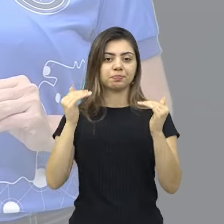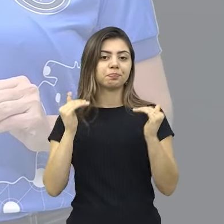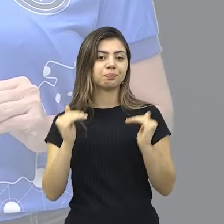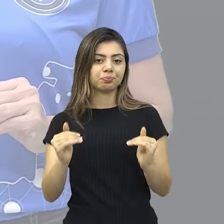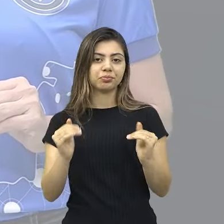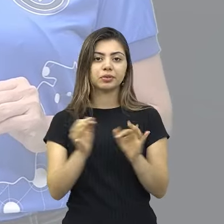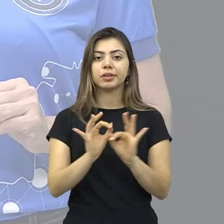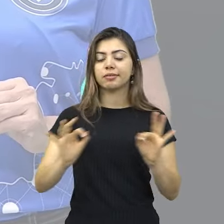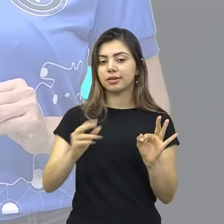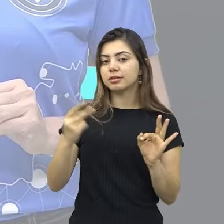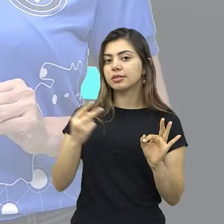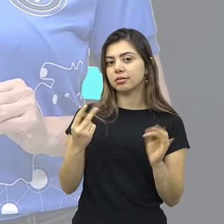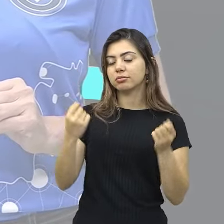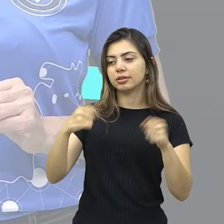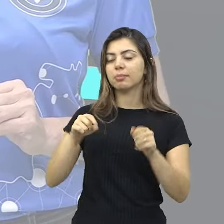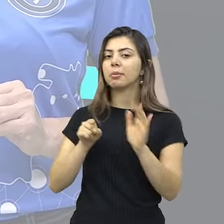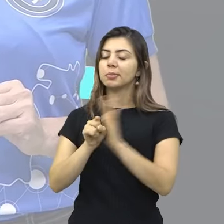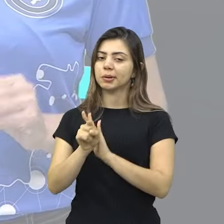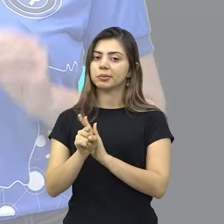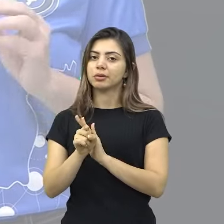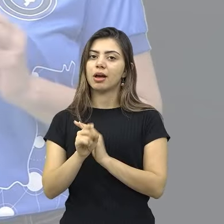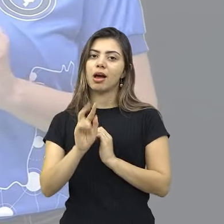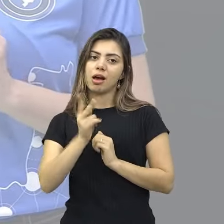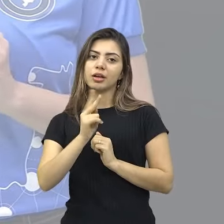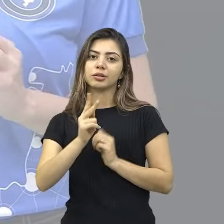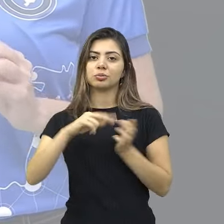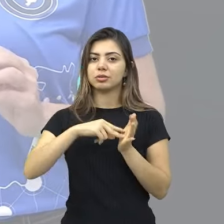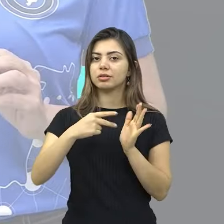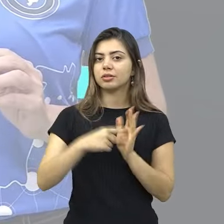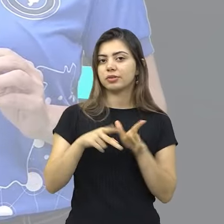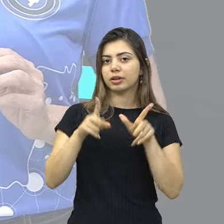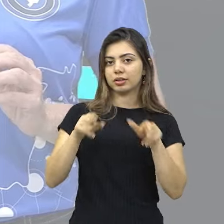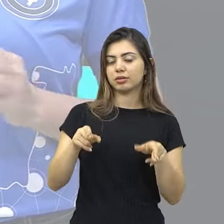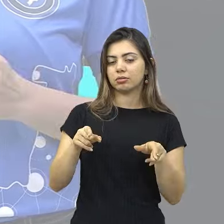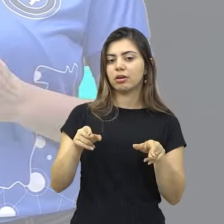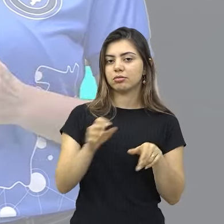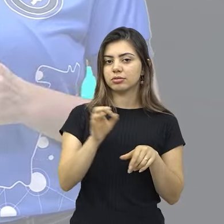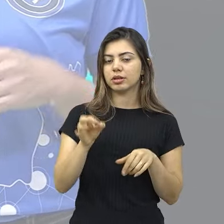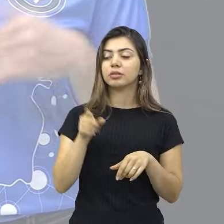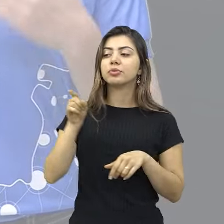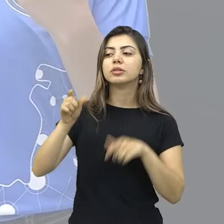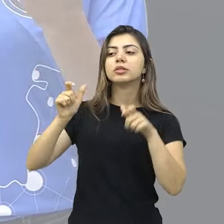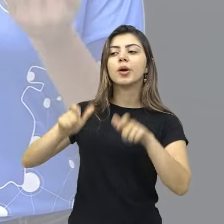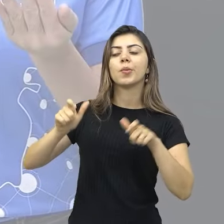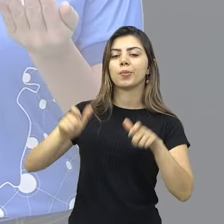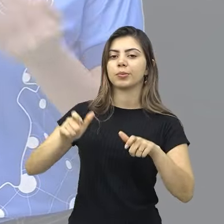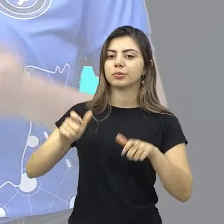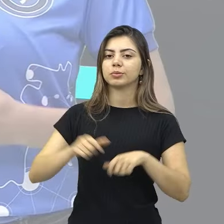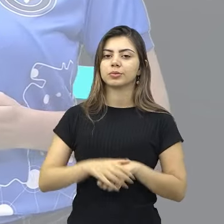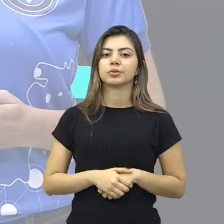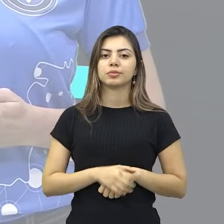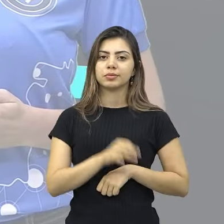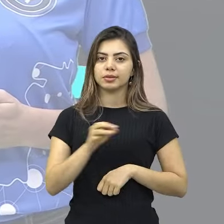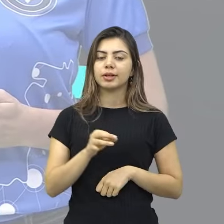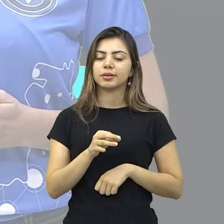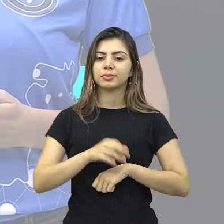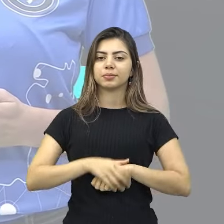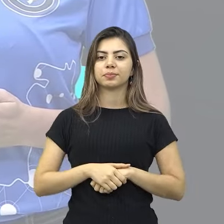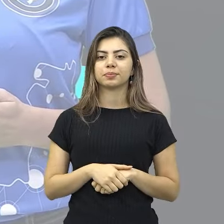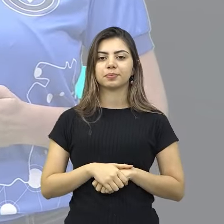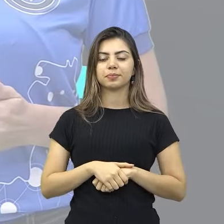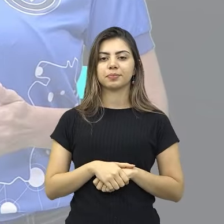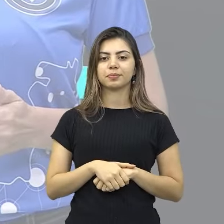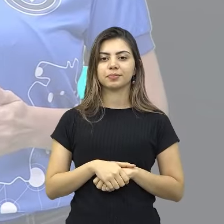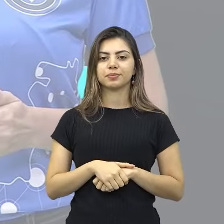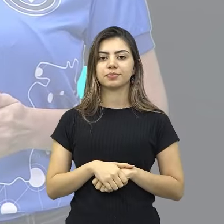também, where do you come from? As duas têm o mesmo significado. De onde você é? Em relação ao seu país de origem,